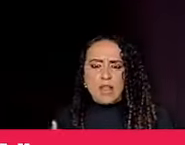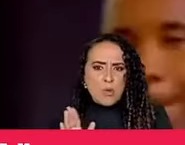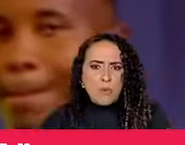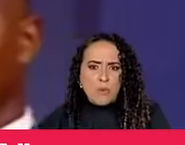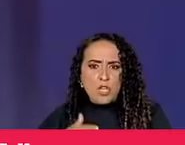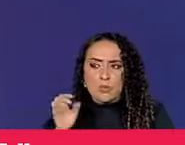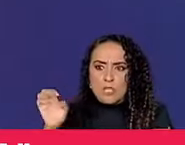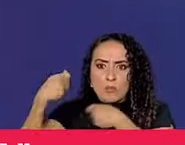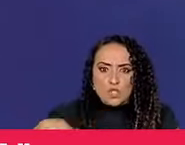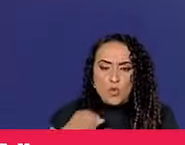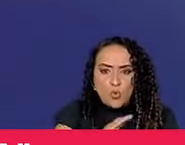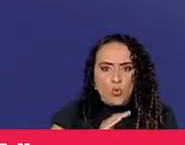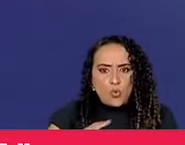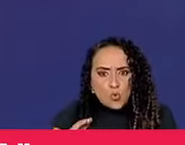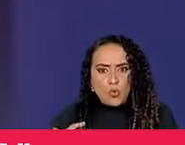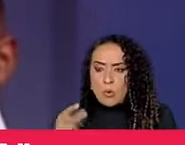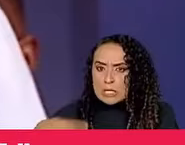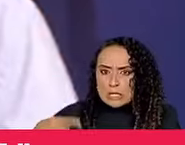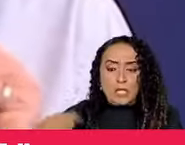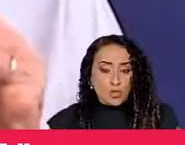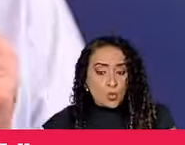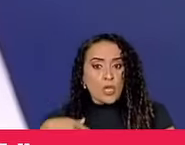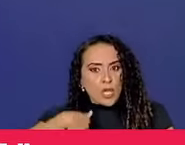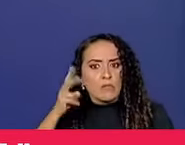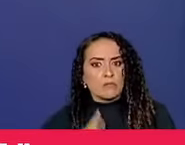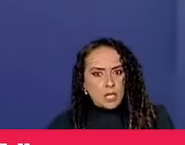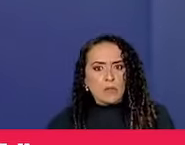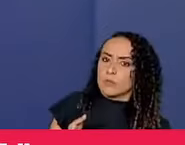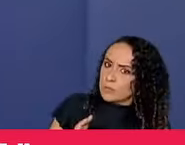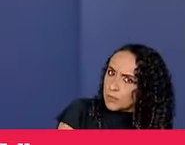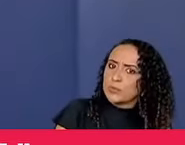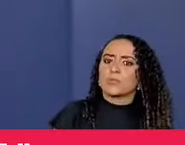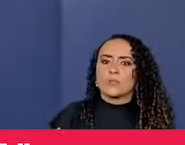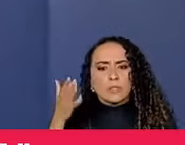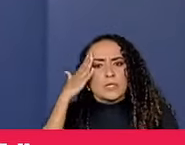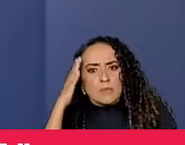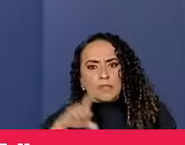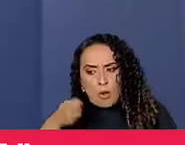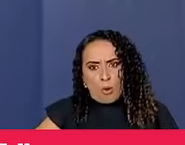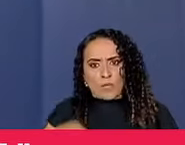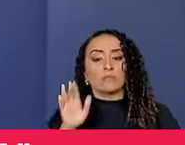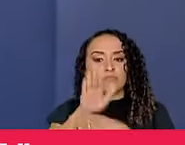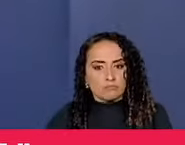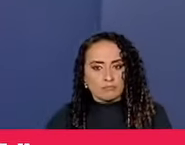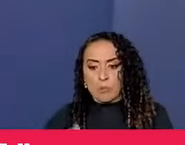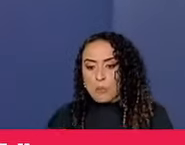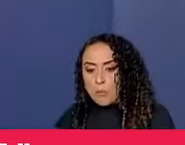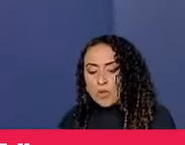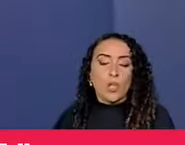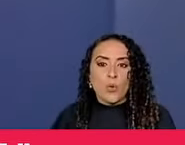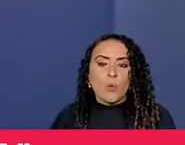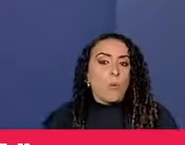esse Estado precisou de recursos ou a cidade precisou. Eu sempre achei que a gente tinha obrigação de ajudar, porque